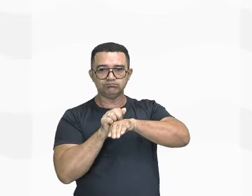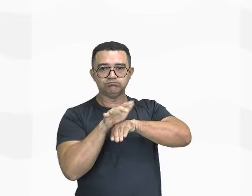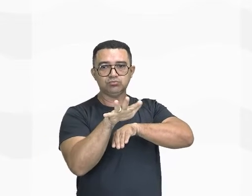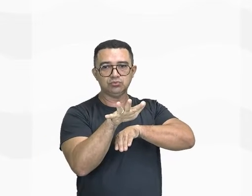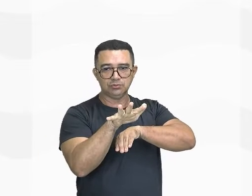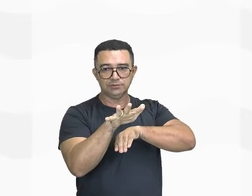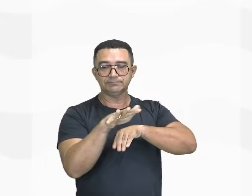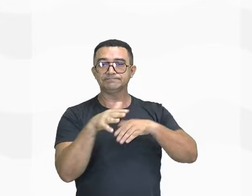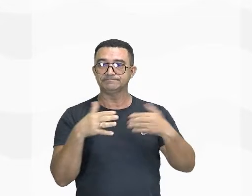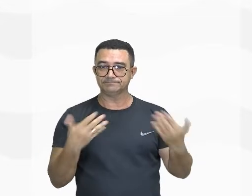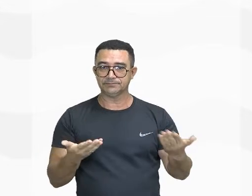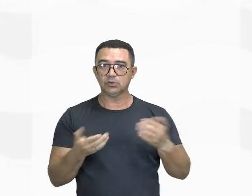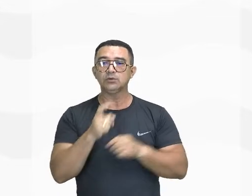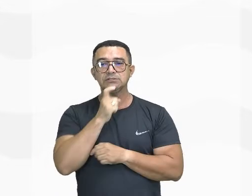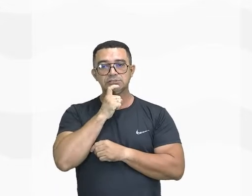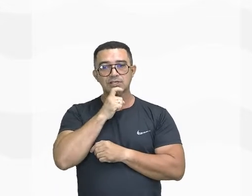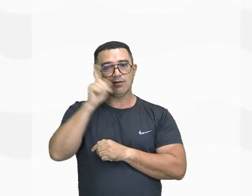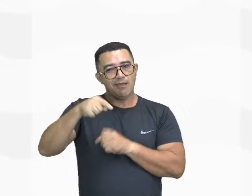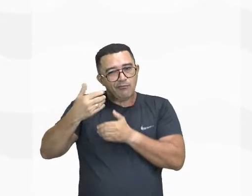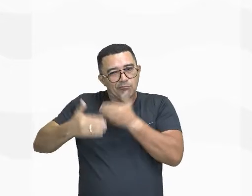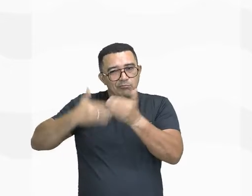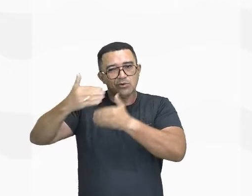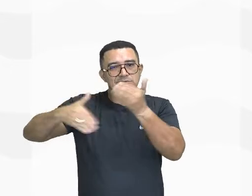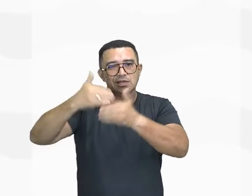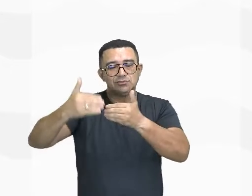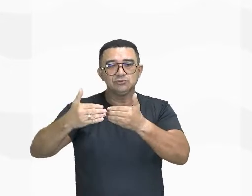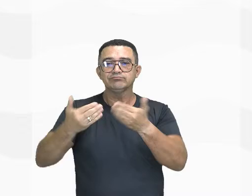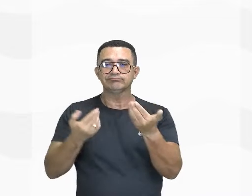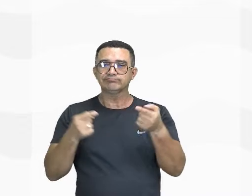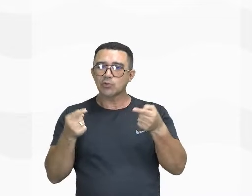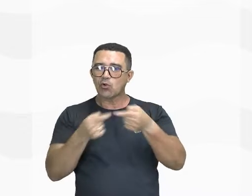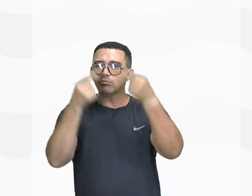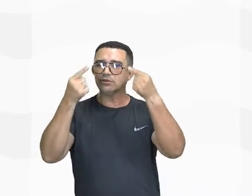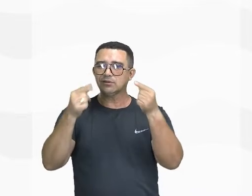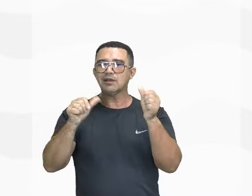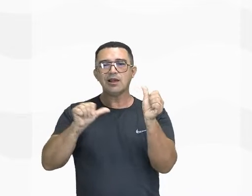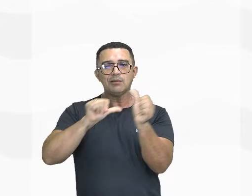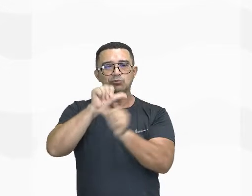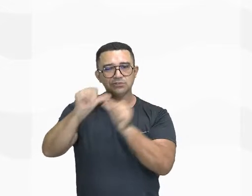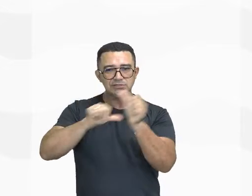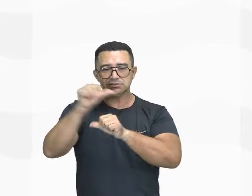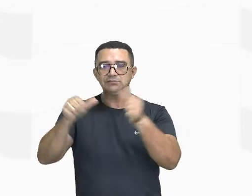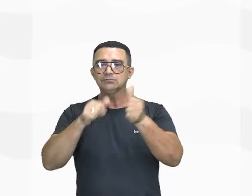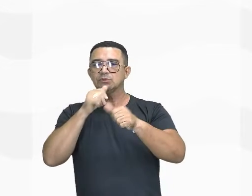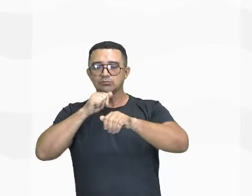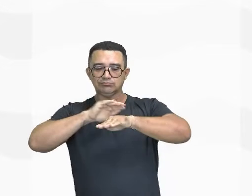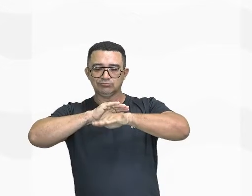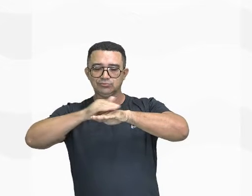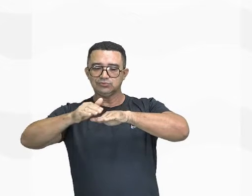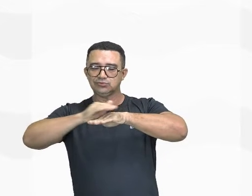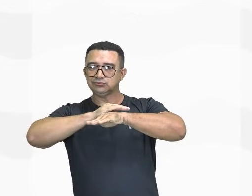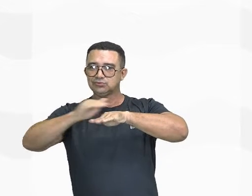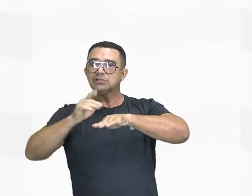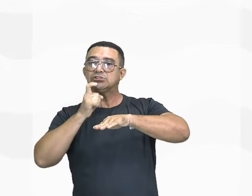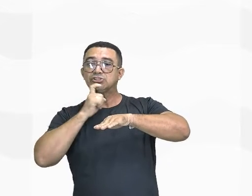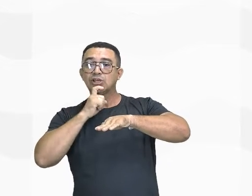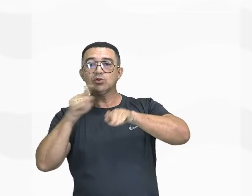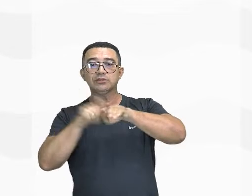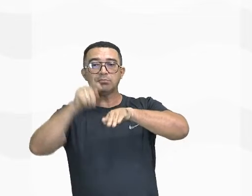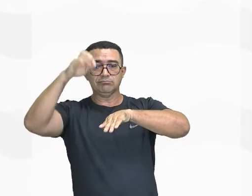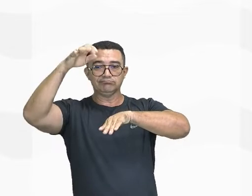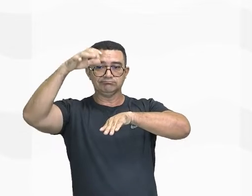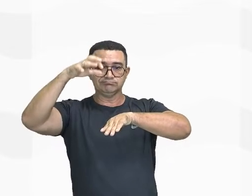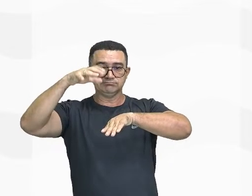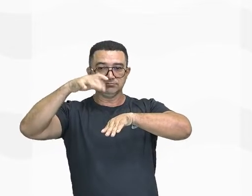de feedback gelo é o processo associado às alterações na cobertura de gelo e neve, que resultam na tendência de